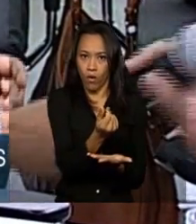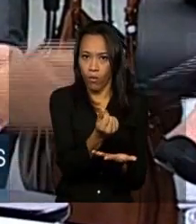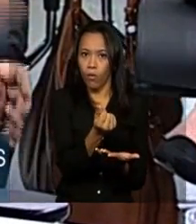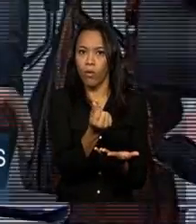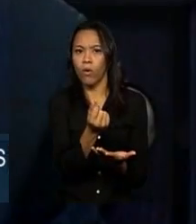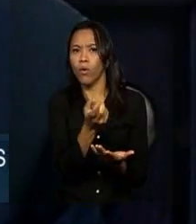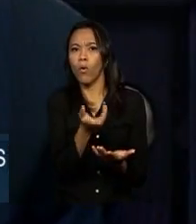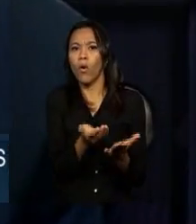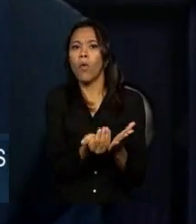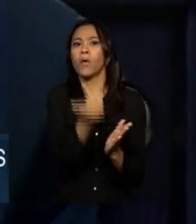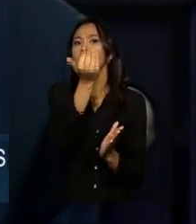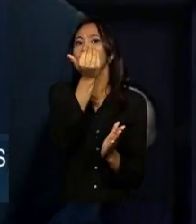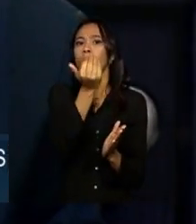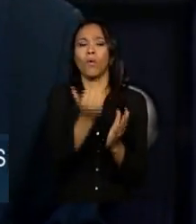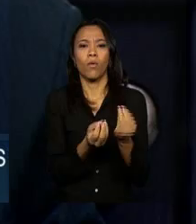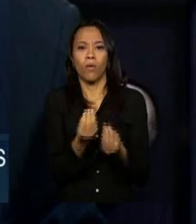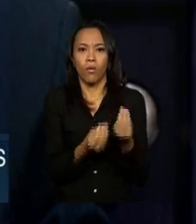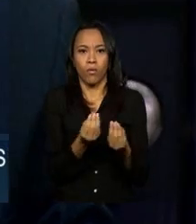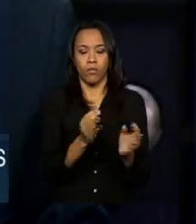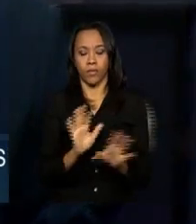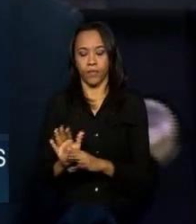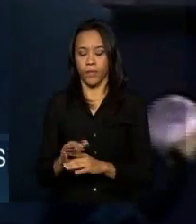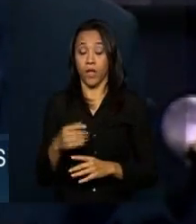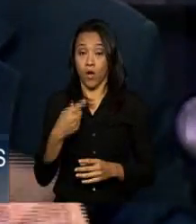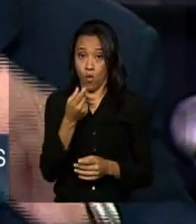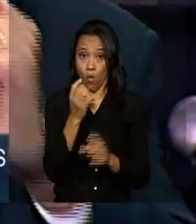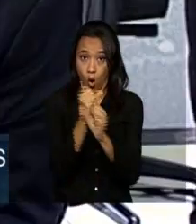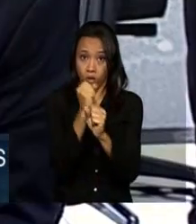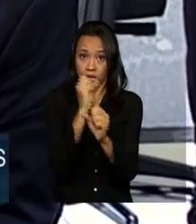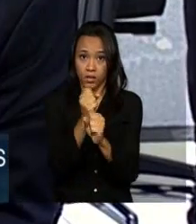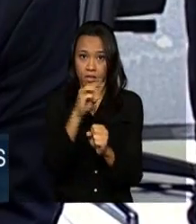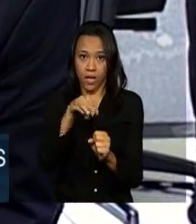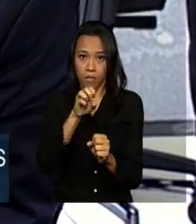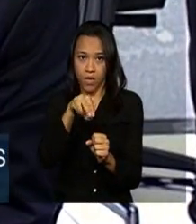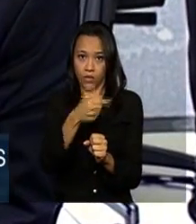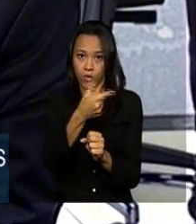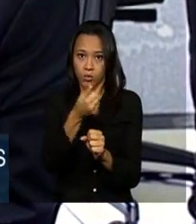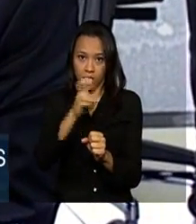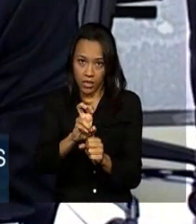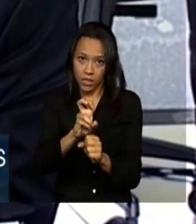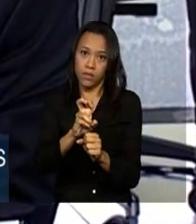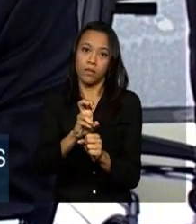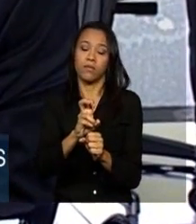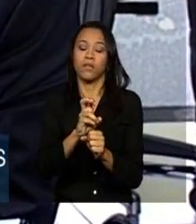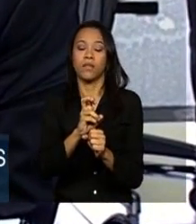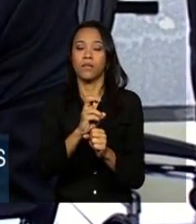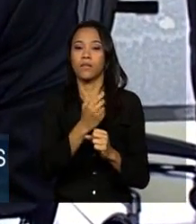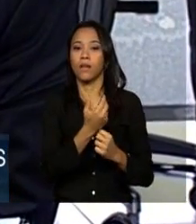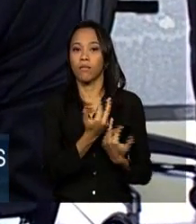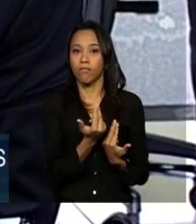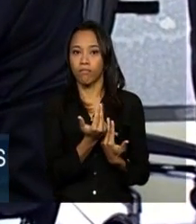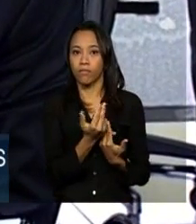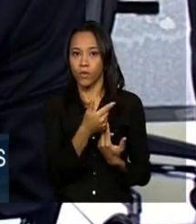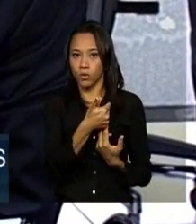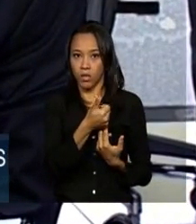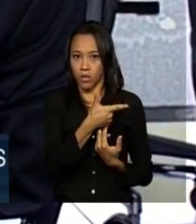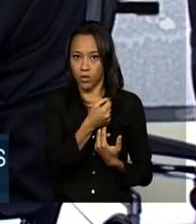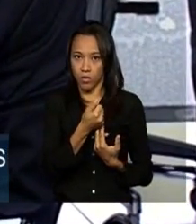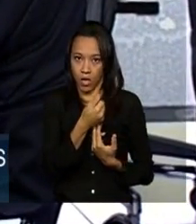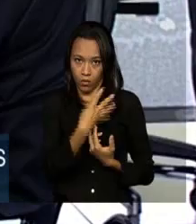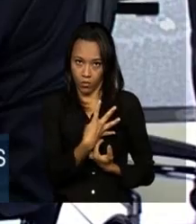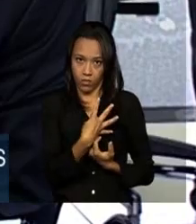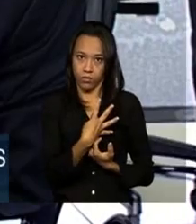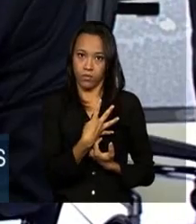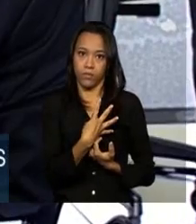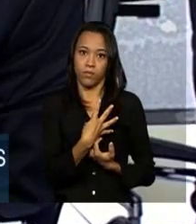o recurso previsto para orçamento 2015 ele tá similar a um recurso de 2014